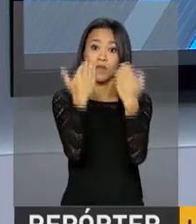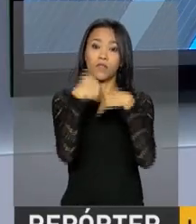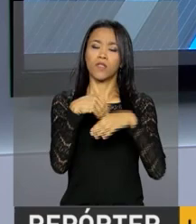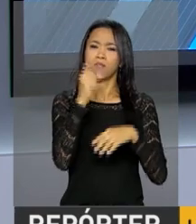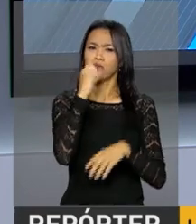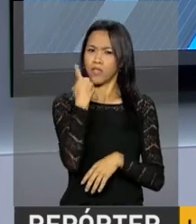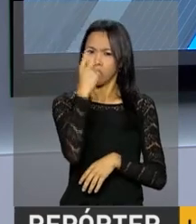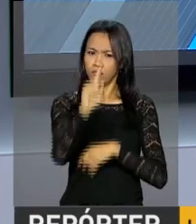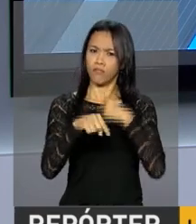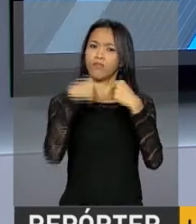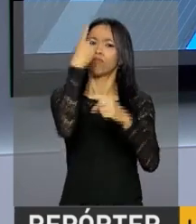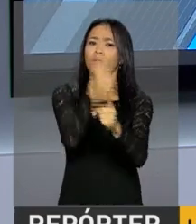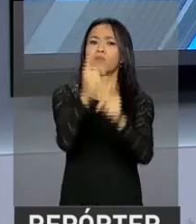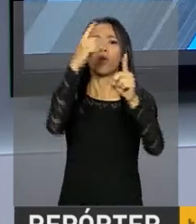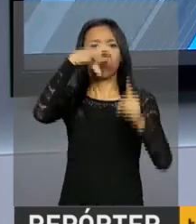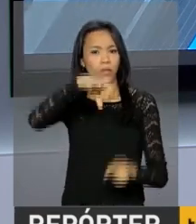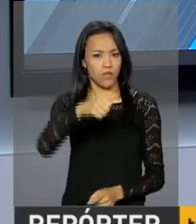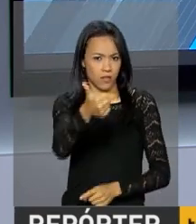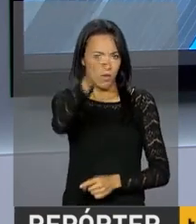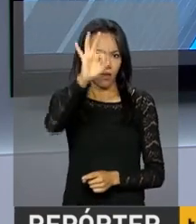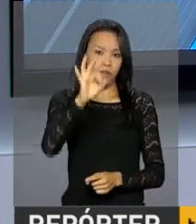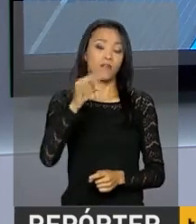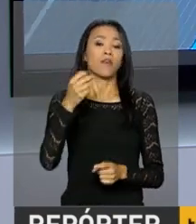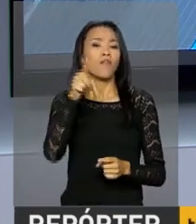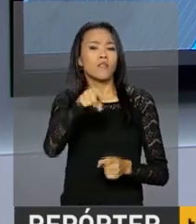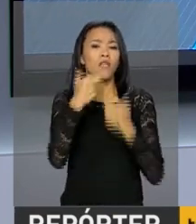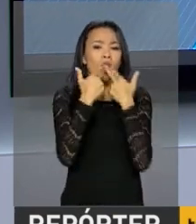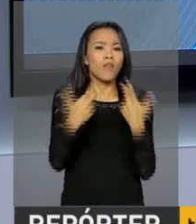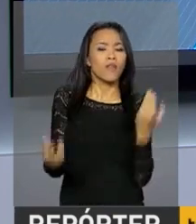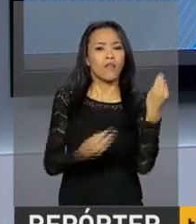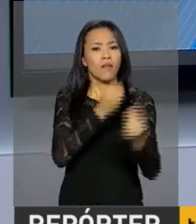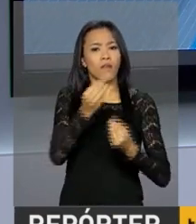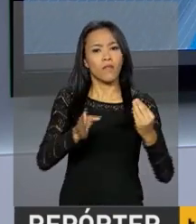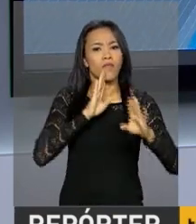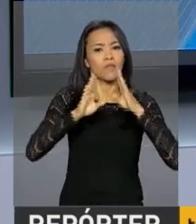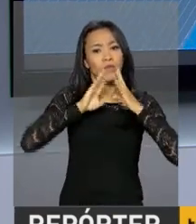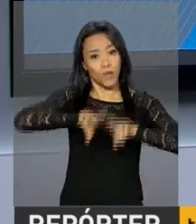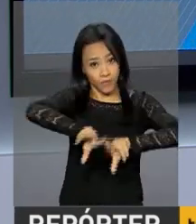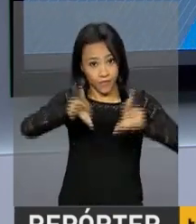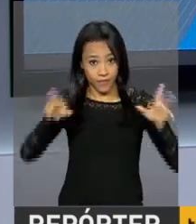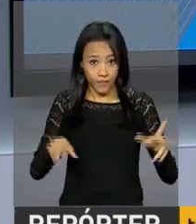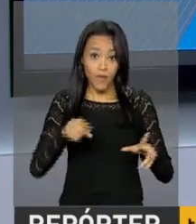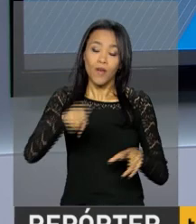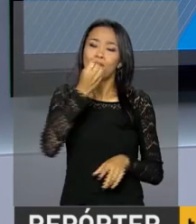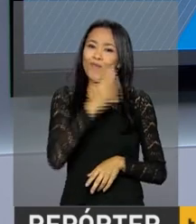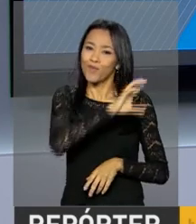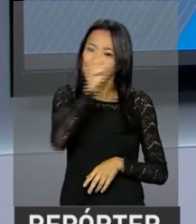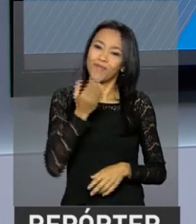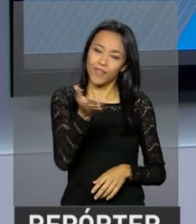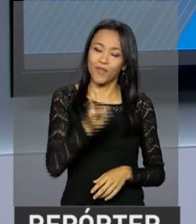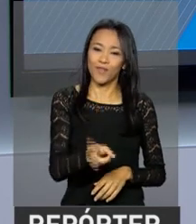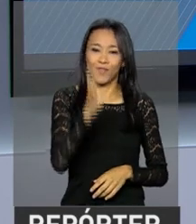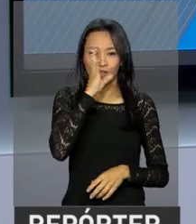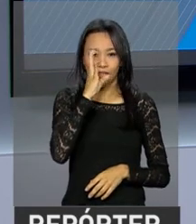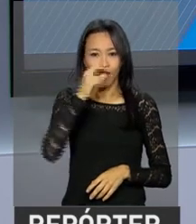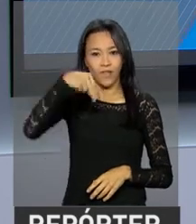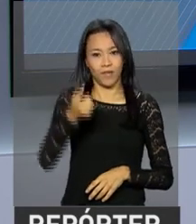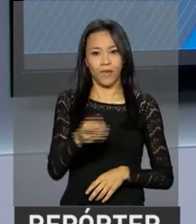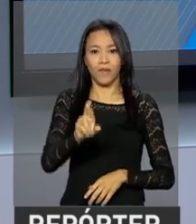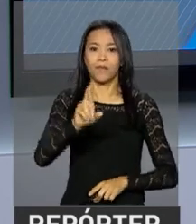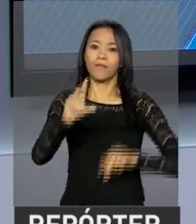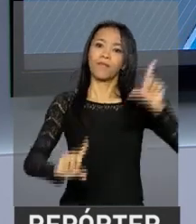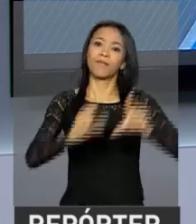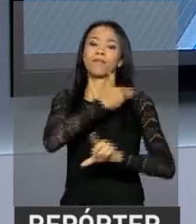em uma hora na nossa próxima edição acompanha as novidades também em nossas redes sociais um bom dia para você continue com a gente aqui na